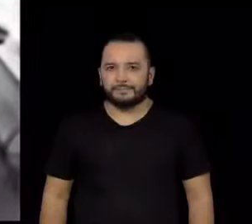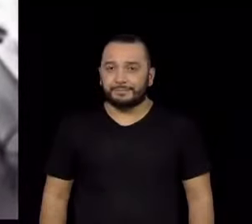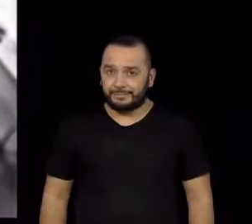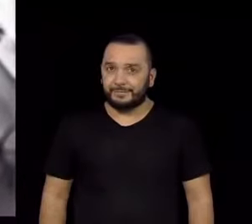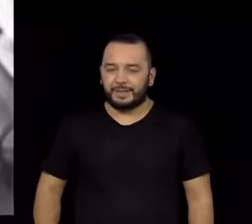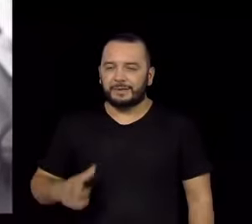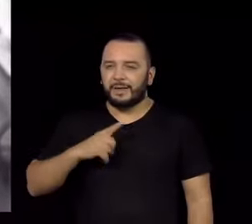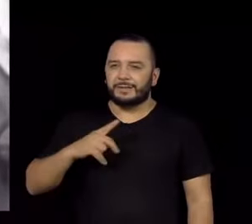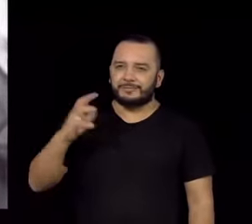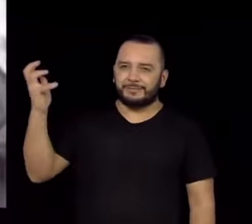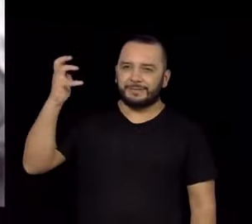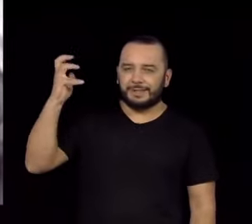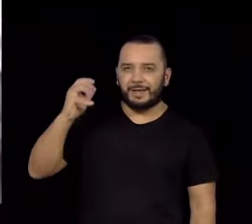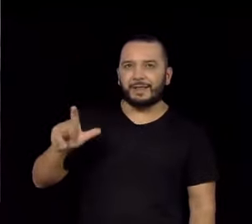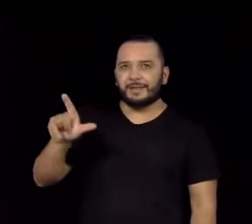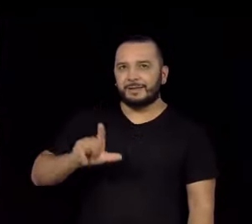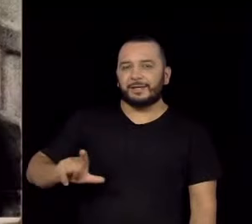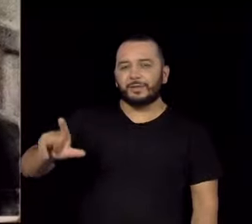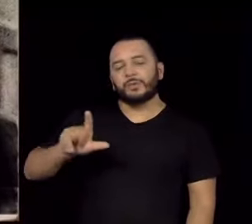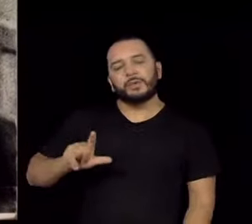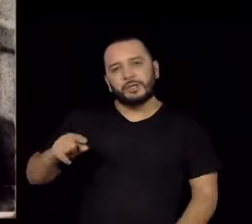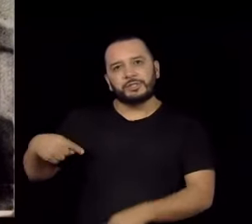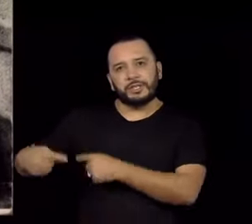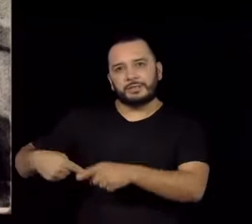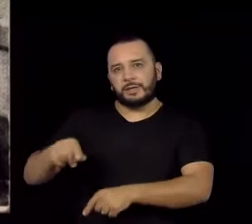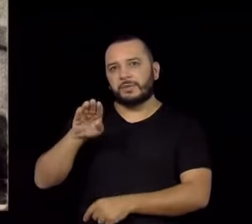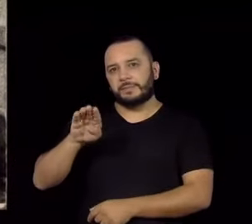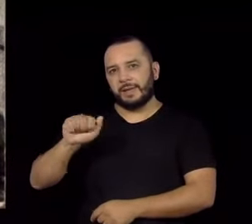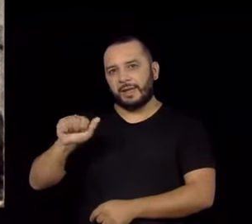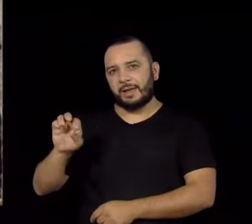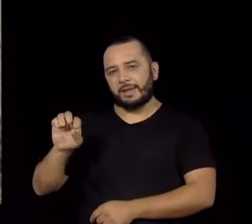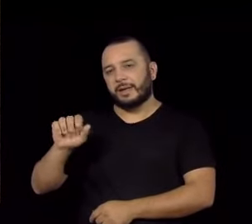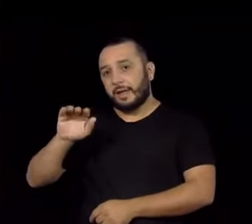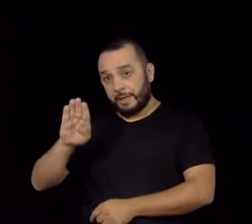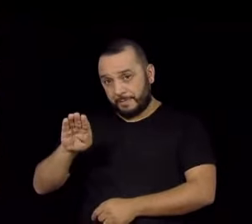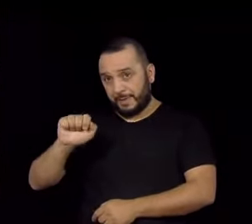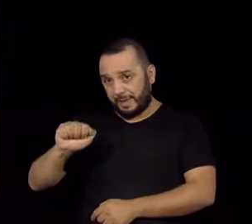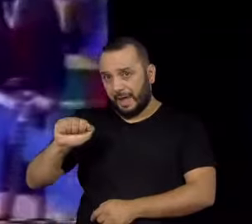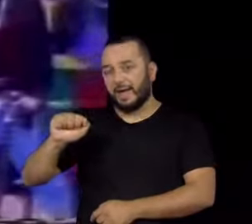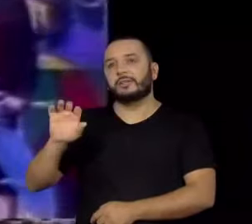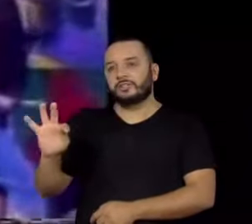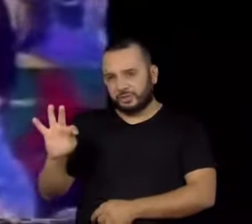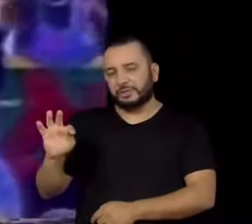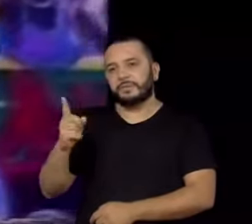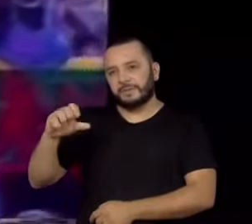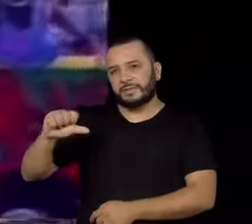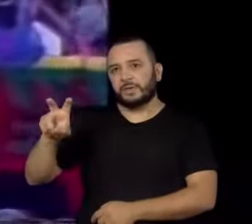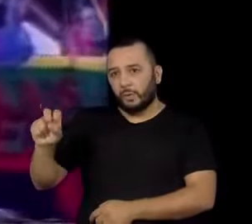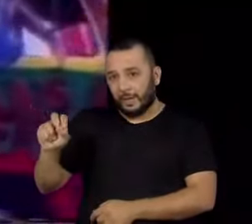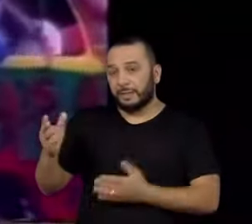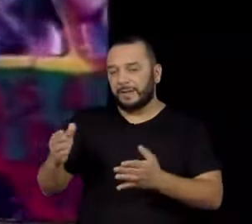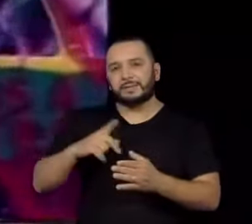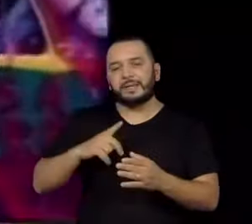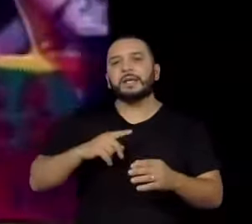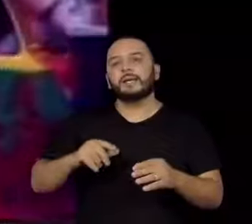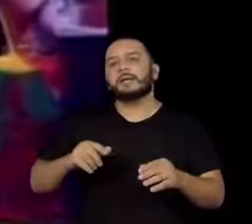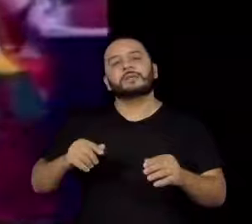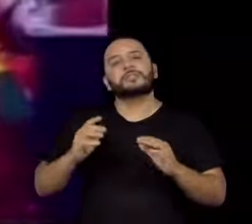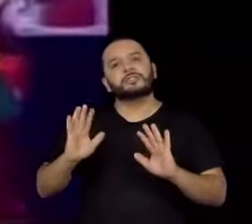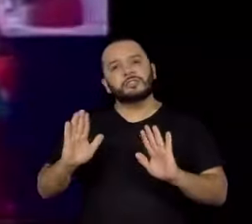Inspirado na literatura da geração beat dos anos 50, iniciou-se um movimento de contracultura que mudaria radicalmente